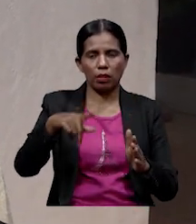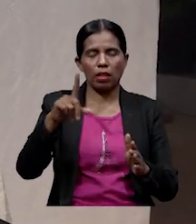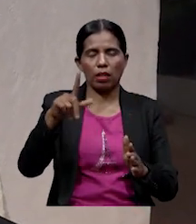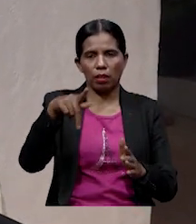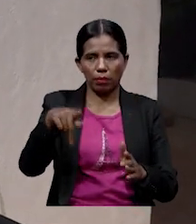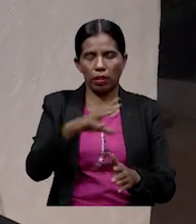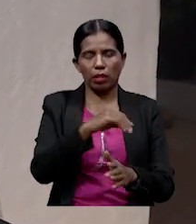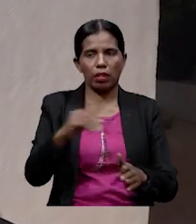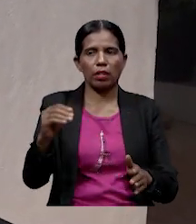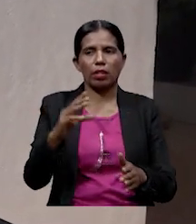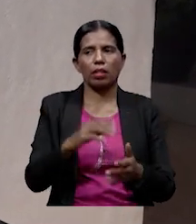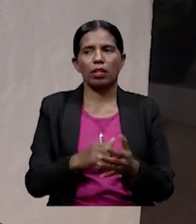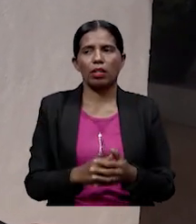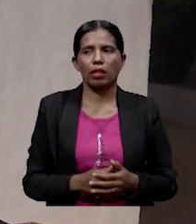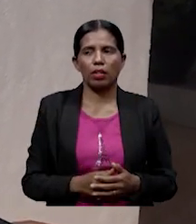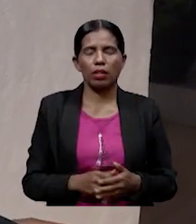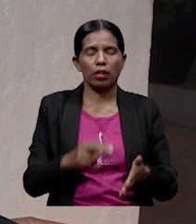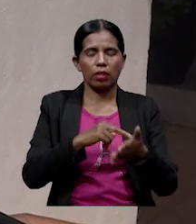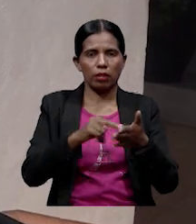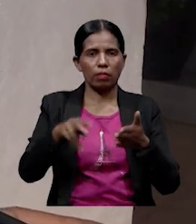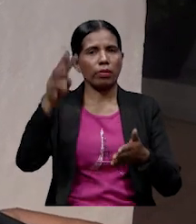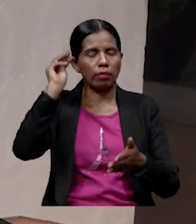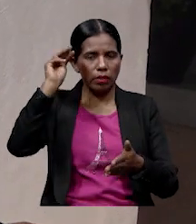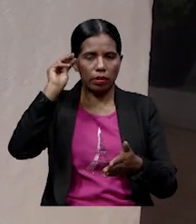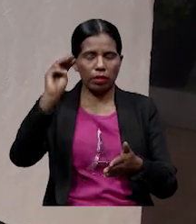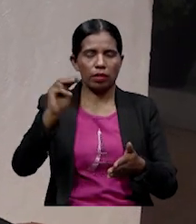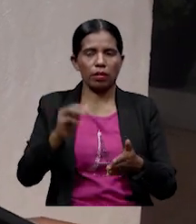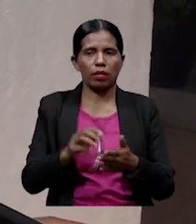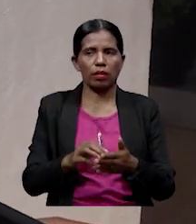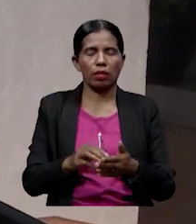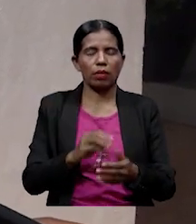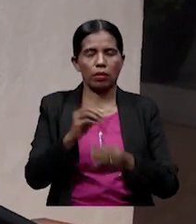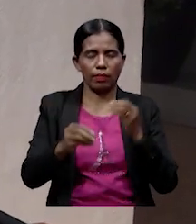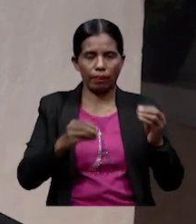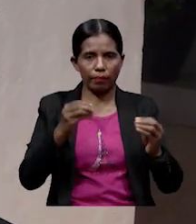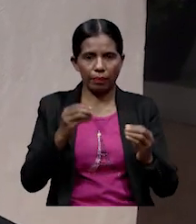nomos nível ministro Nian para assuntos